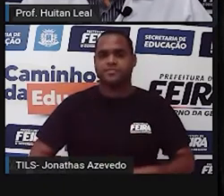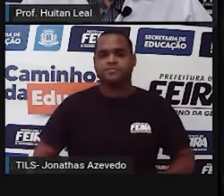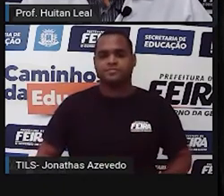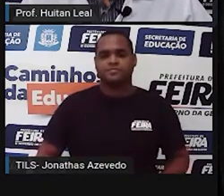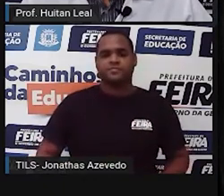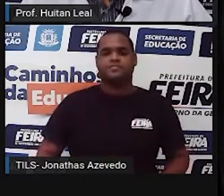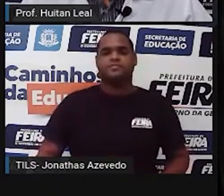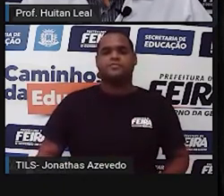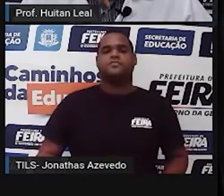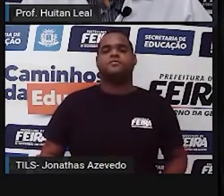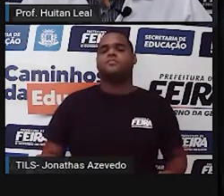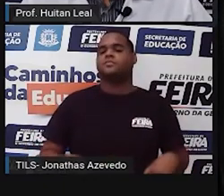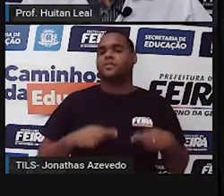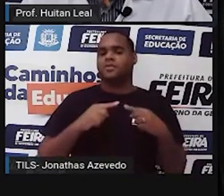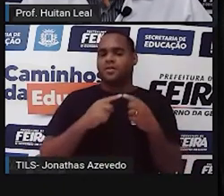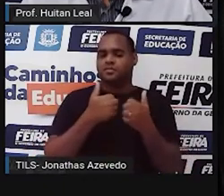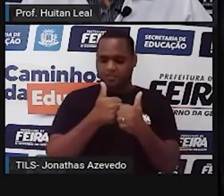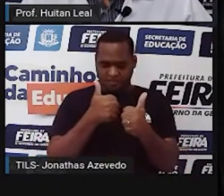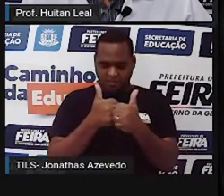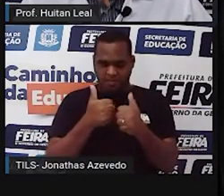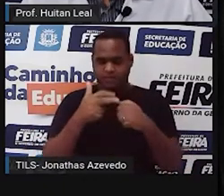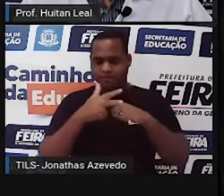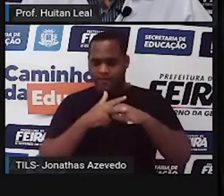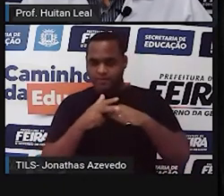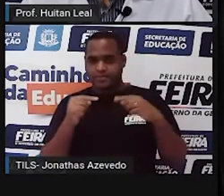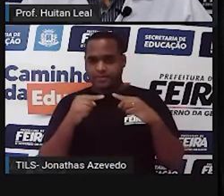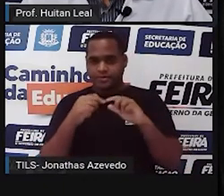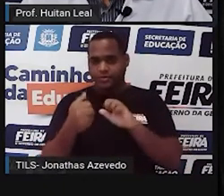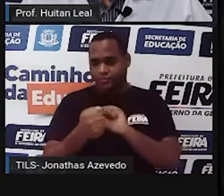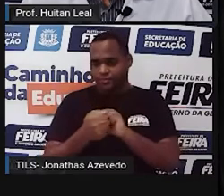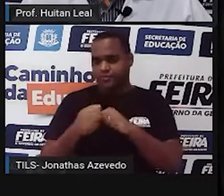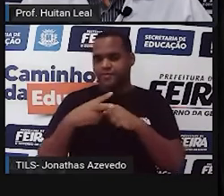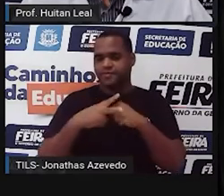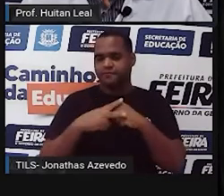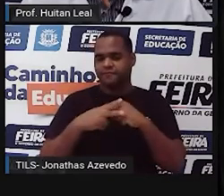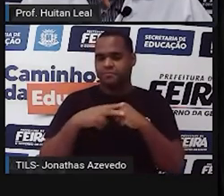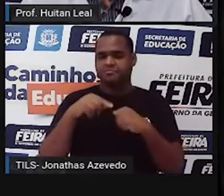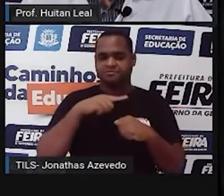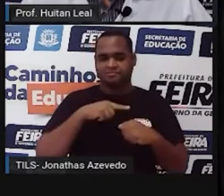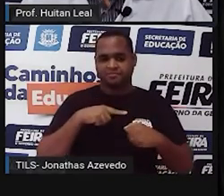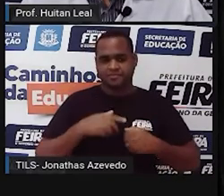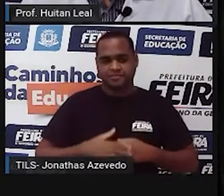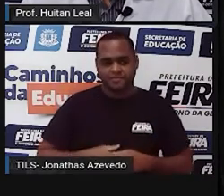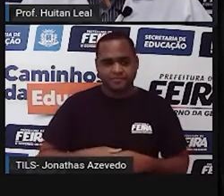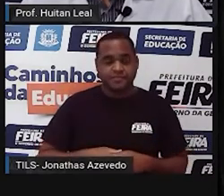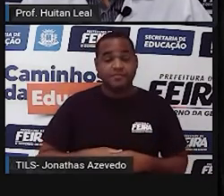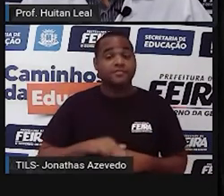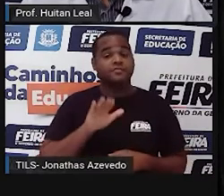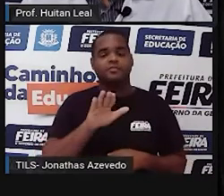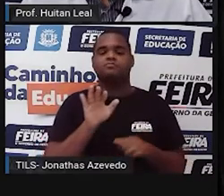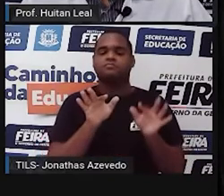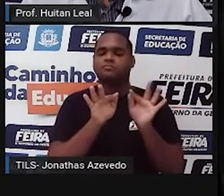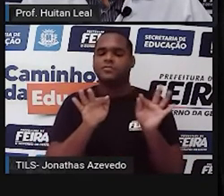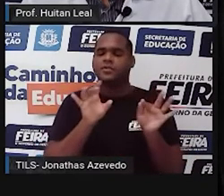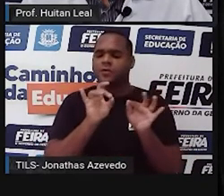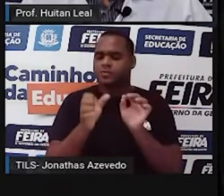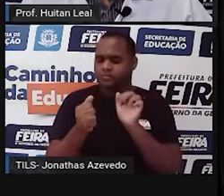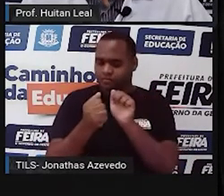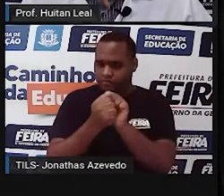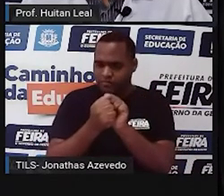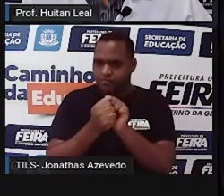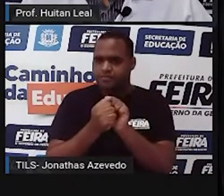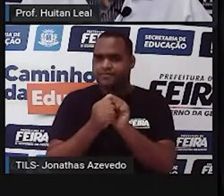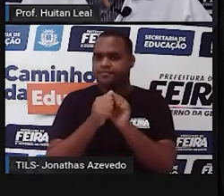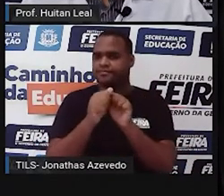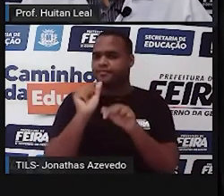advérbio, ele está próximo do verbo, ele acompanha o verbo, mas ele simplesmente não acompanha,